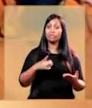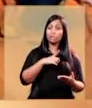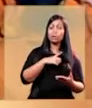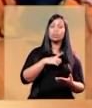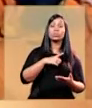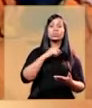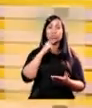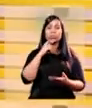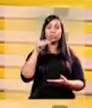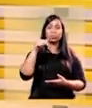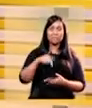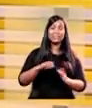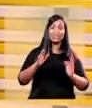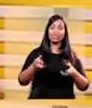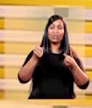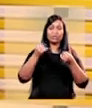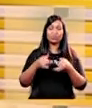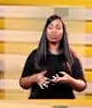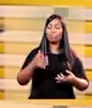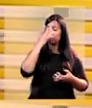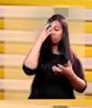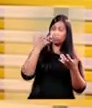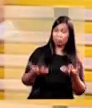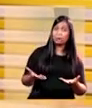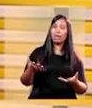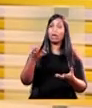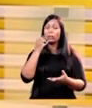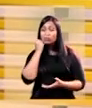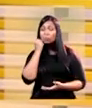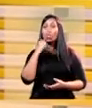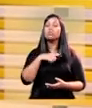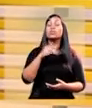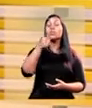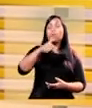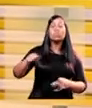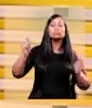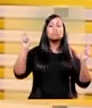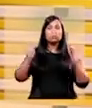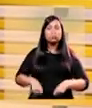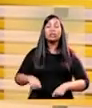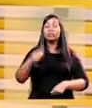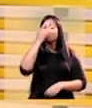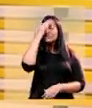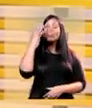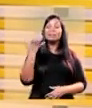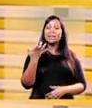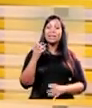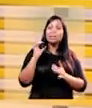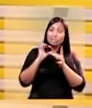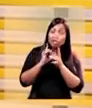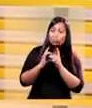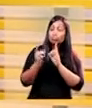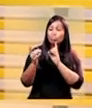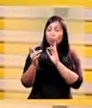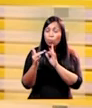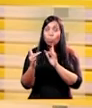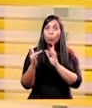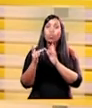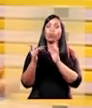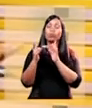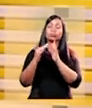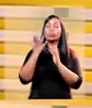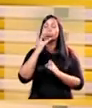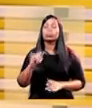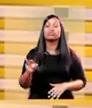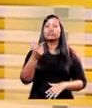tem algumas questões aqui, a gente já falou de quem quer adotar essa criança, mas tem outras possibilidades de quem quiser se aproximar dessa criança